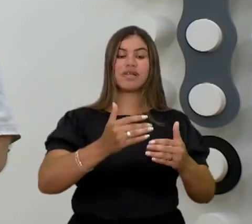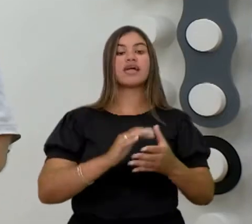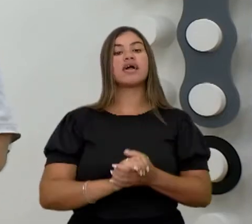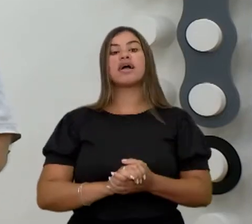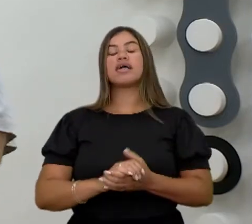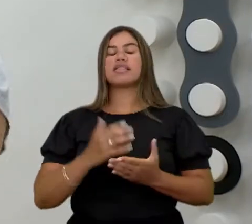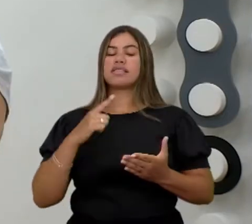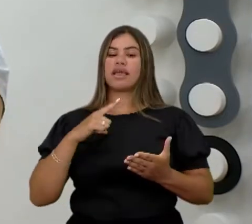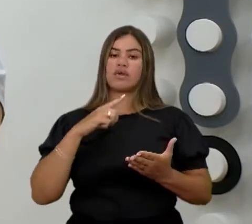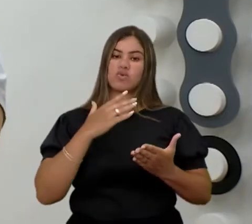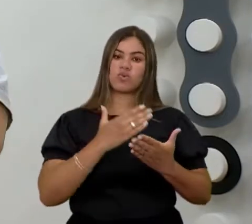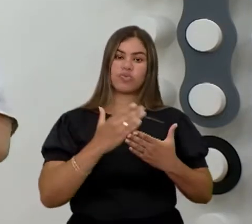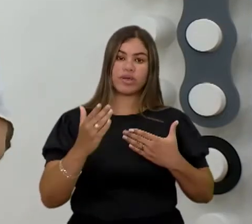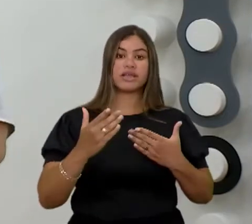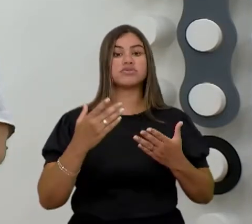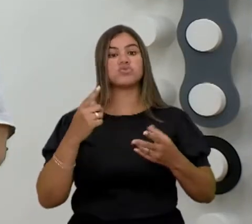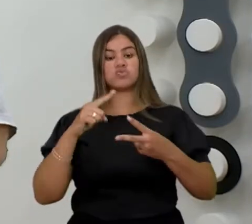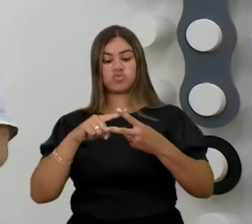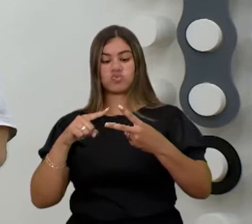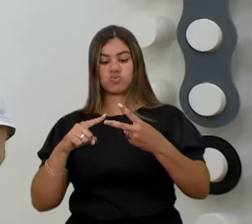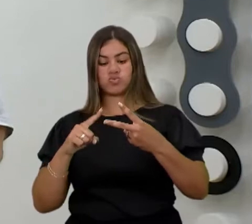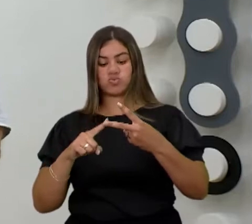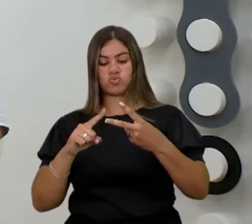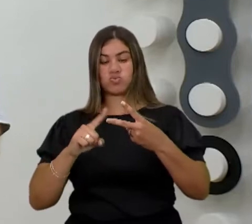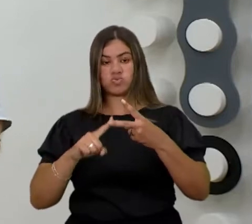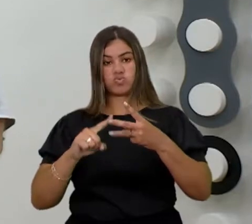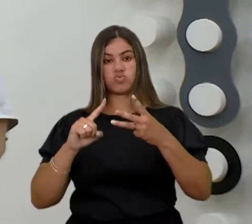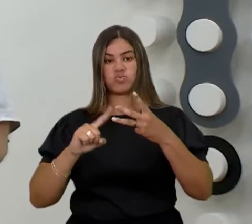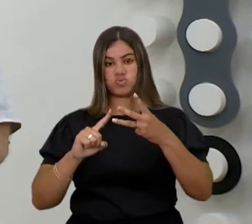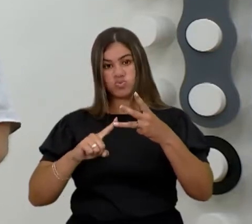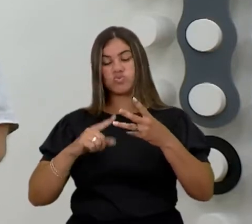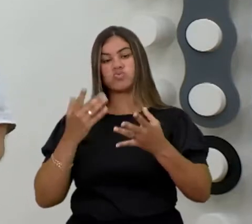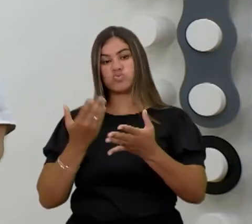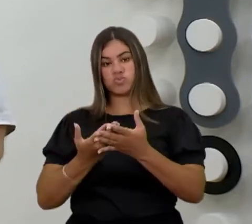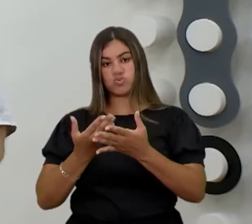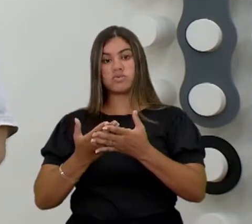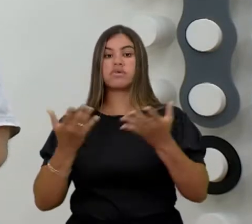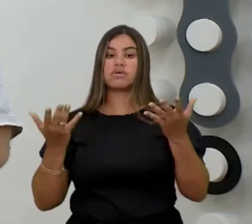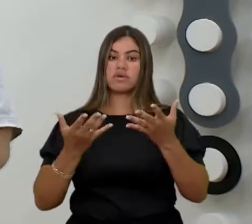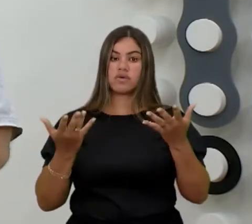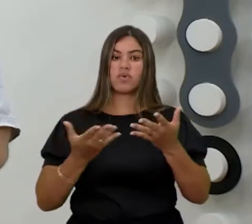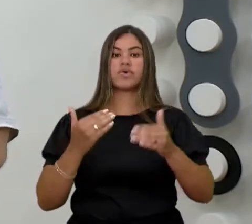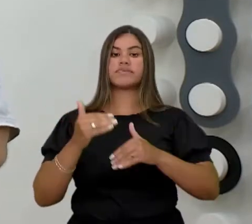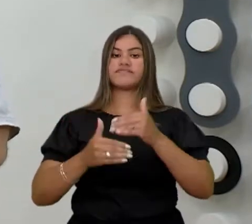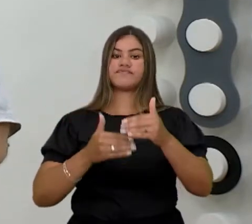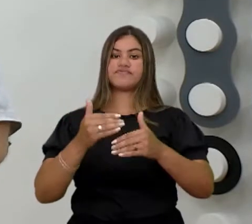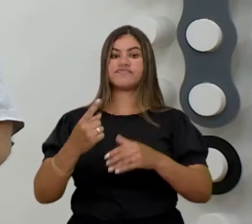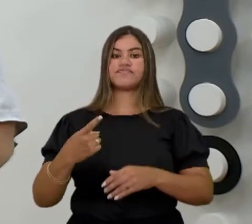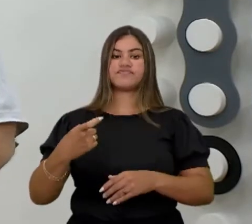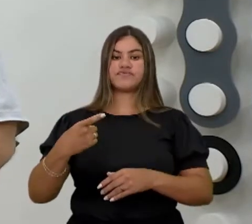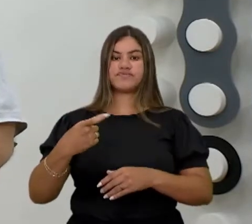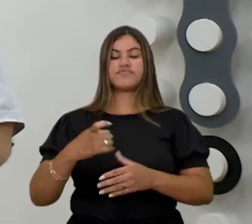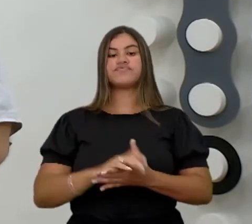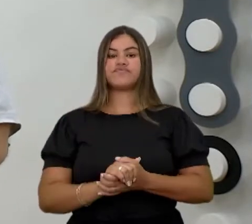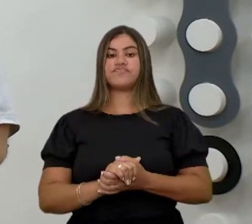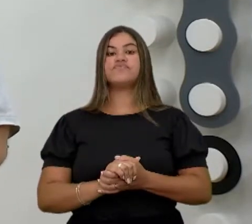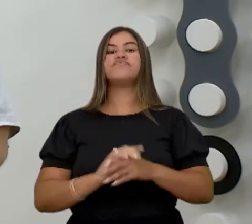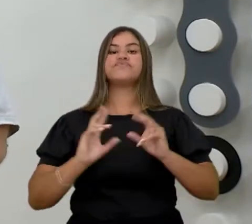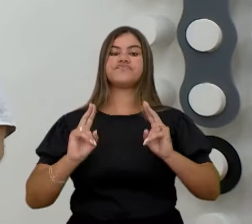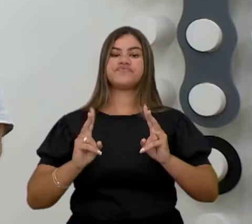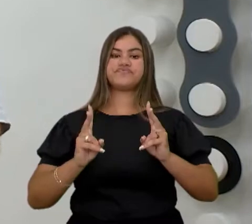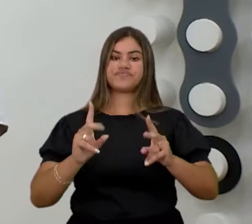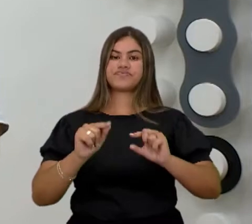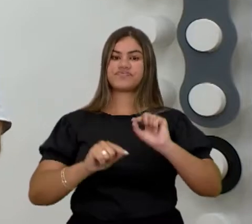da introdução, e agora nós estamos aí entrando no desenvolvimento 1, né, e aí seguindo aí